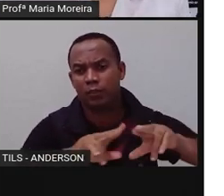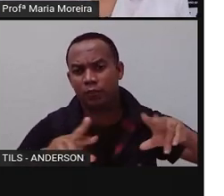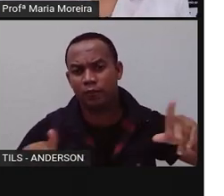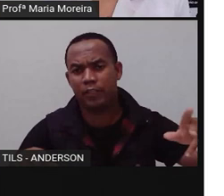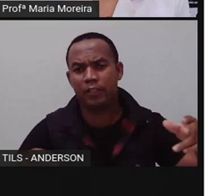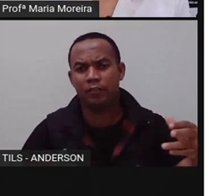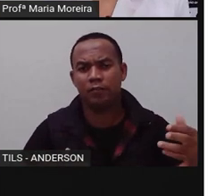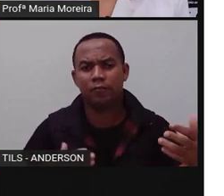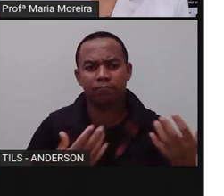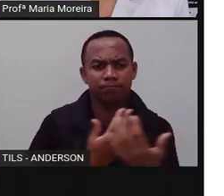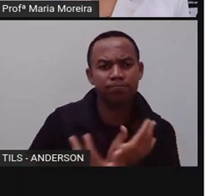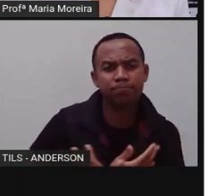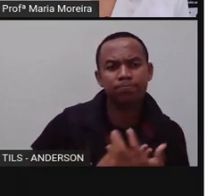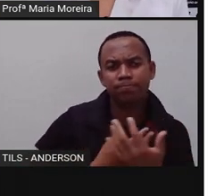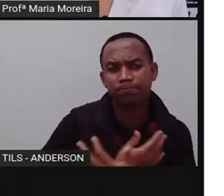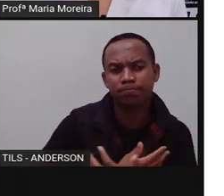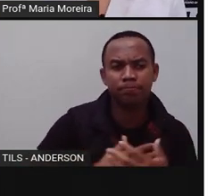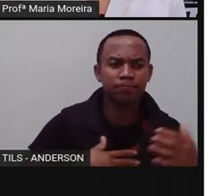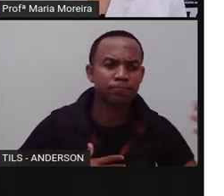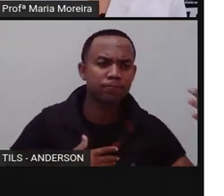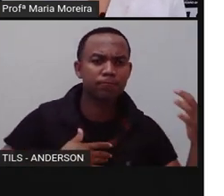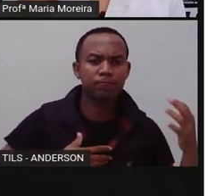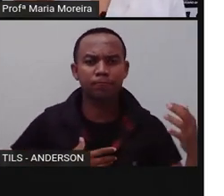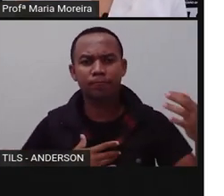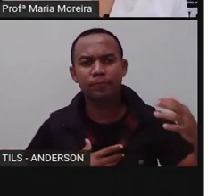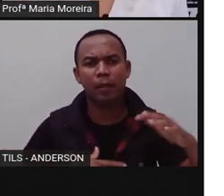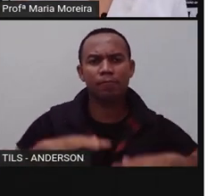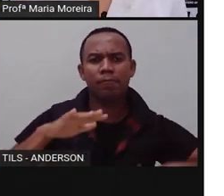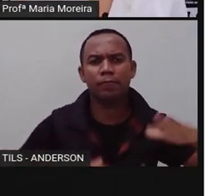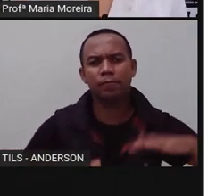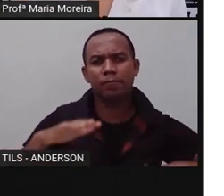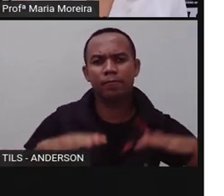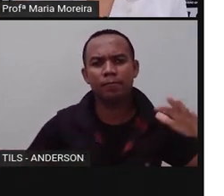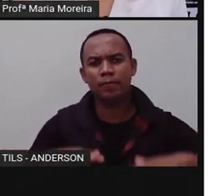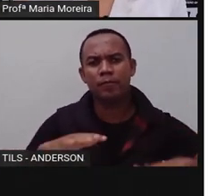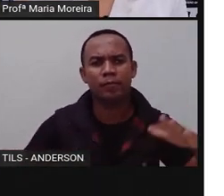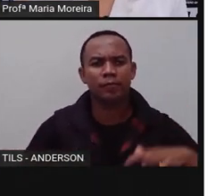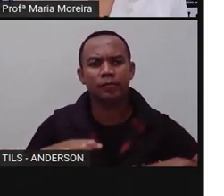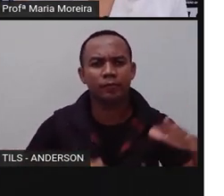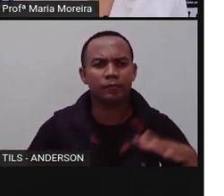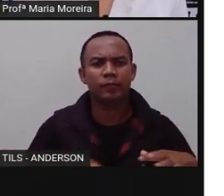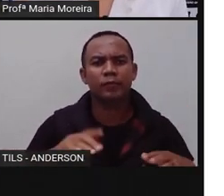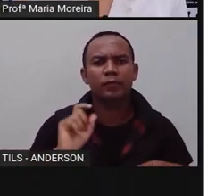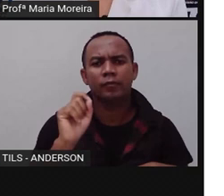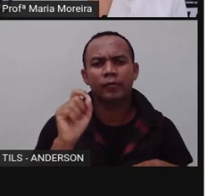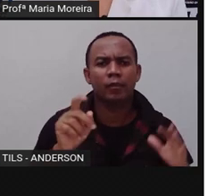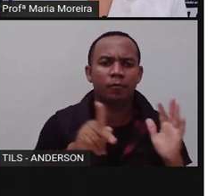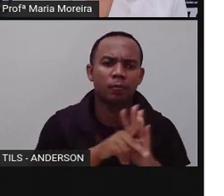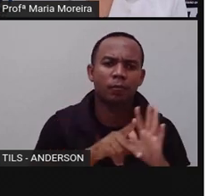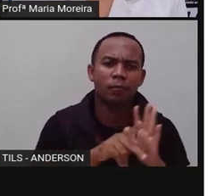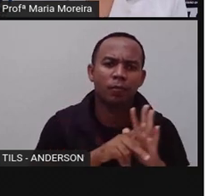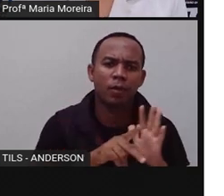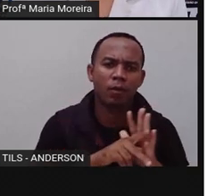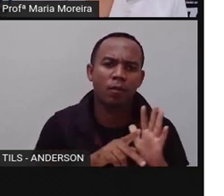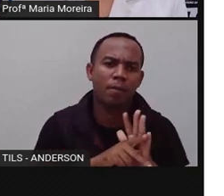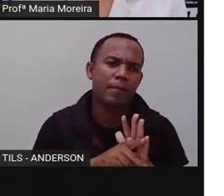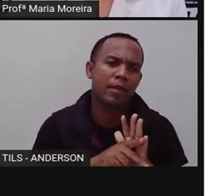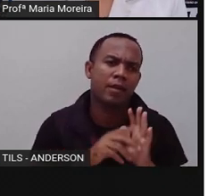como as danças rituais, né, o tambor de crioula, que é essa imagem que a Pró trouxe aí para vocês, e os estilos